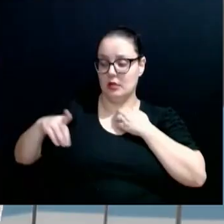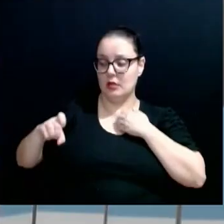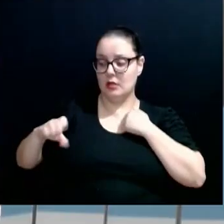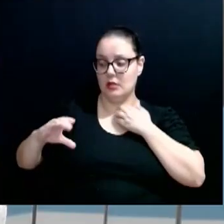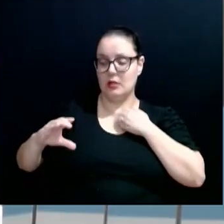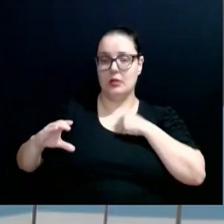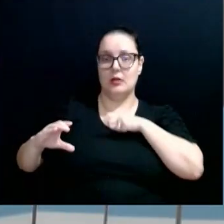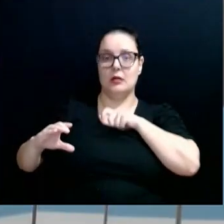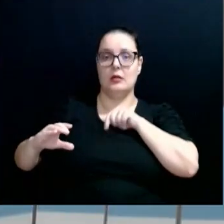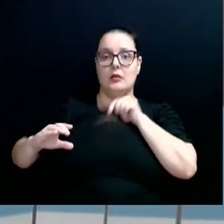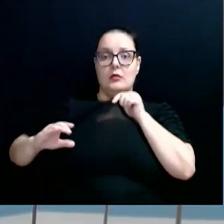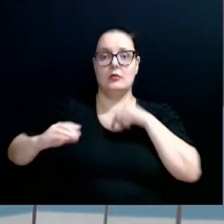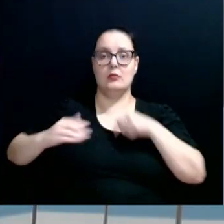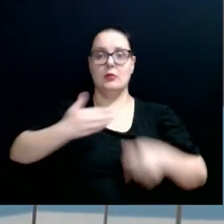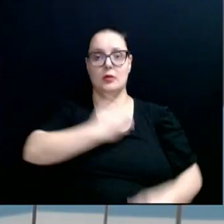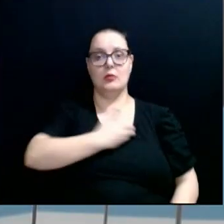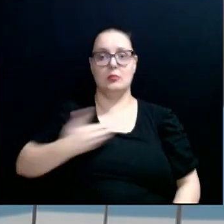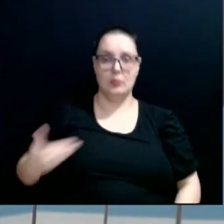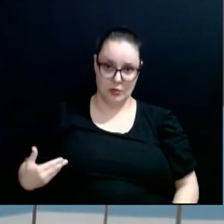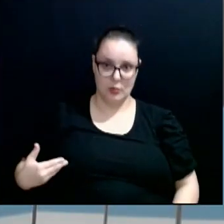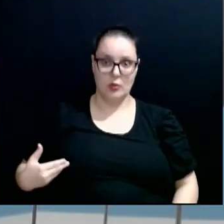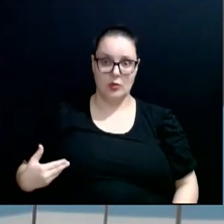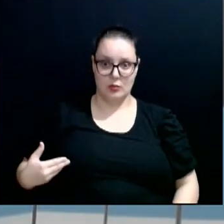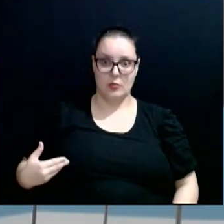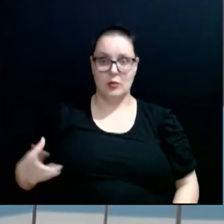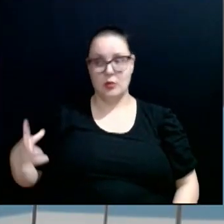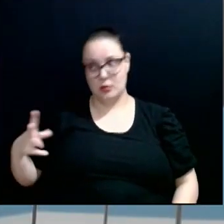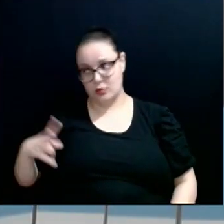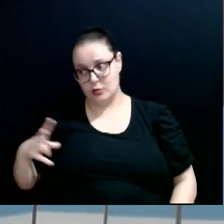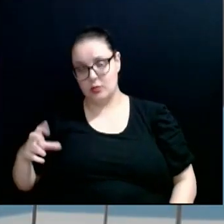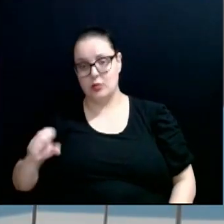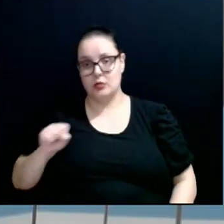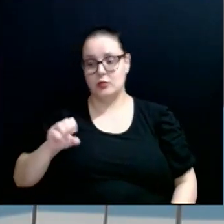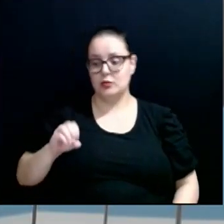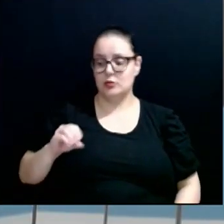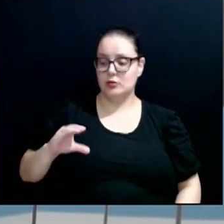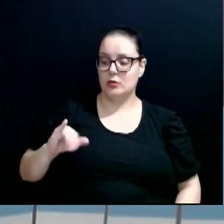pública-privada, sócia, né, dos operadores futuros,